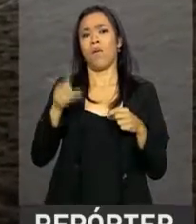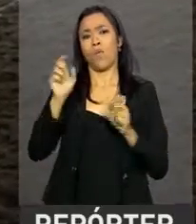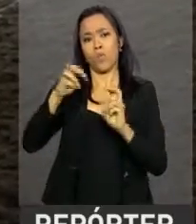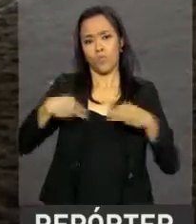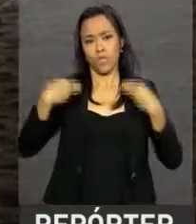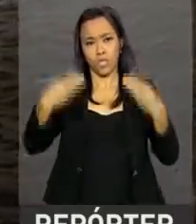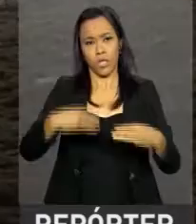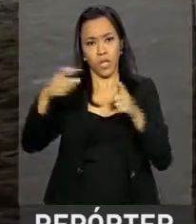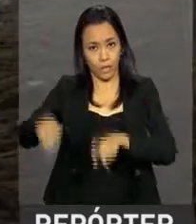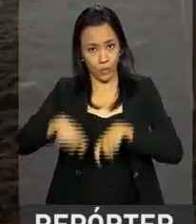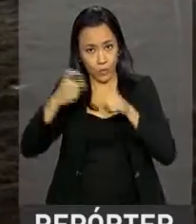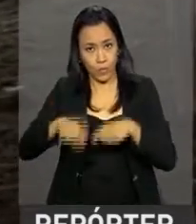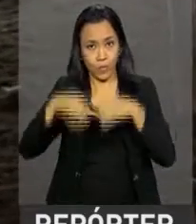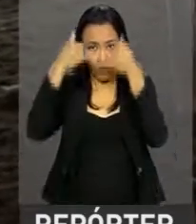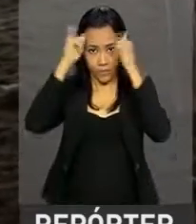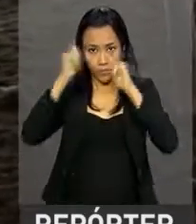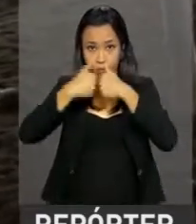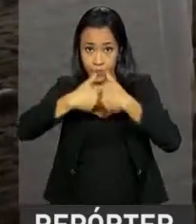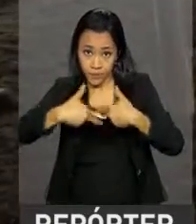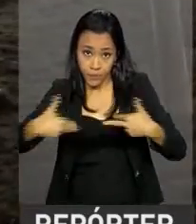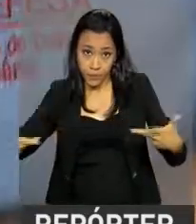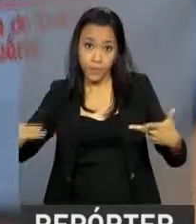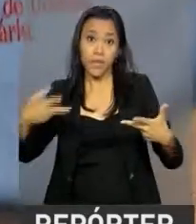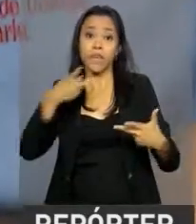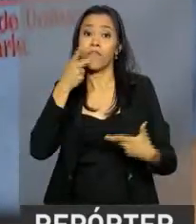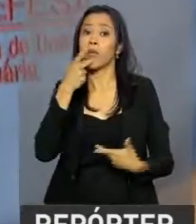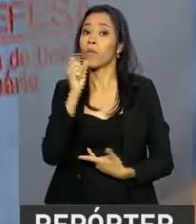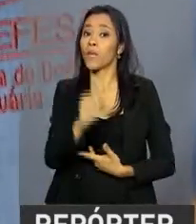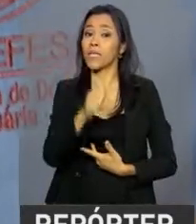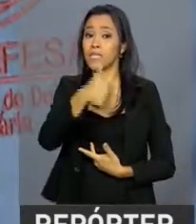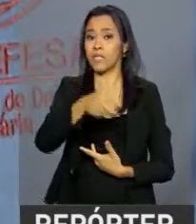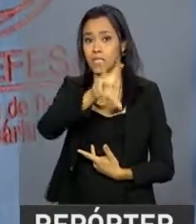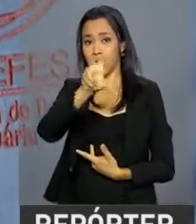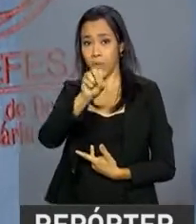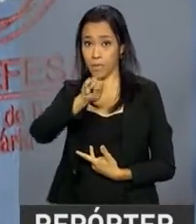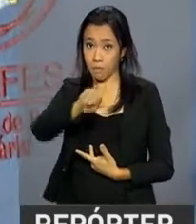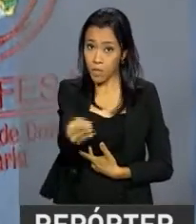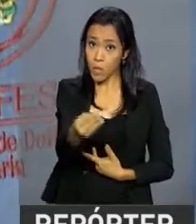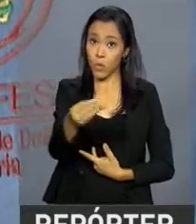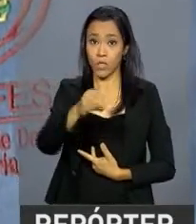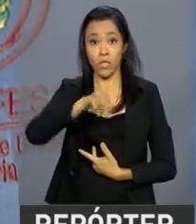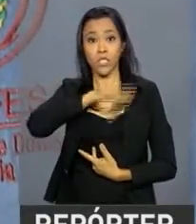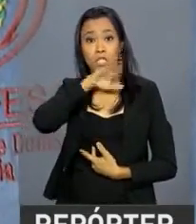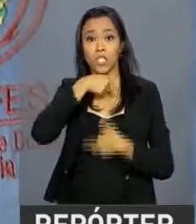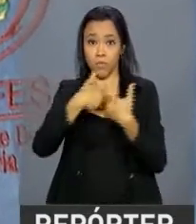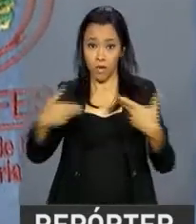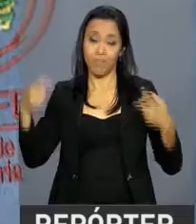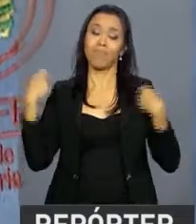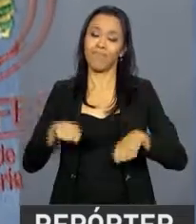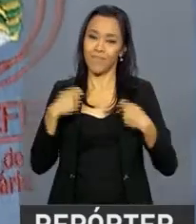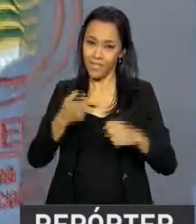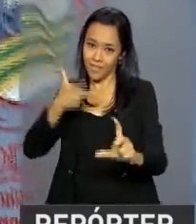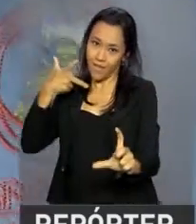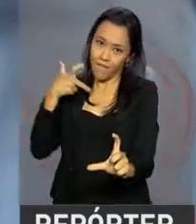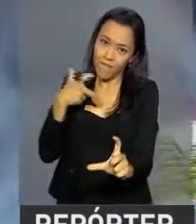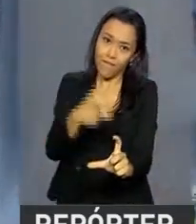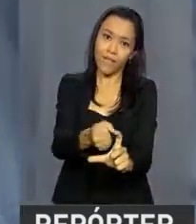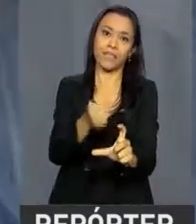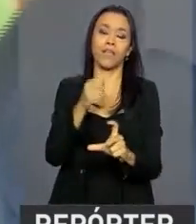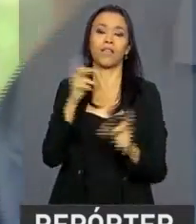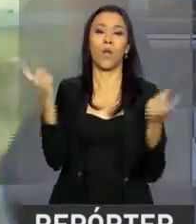pecuária e abastecimento é que 150 milhões de animais sejam vacinados contra a